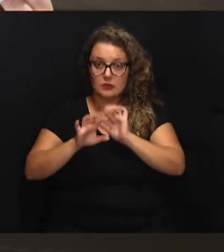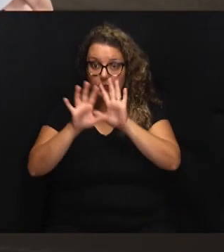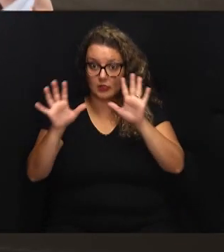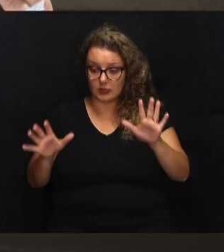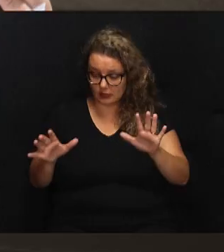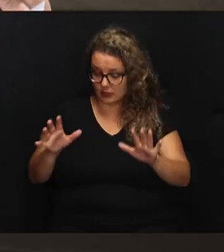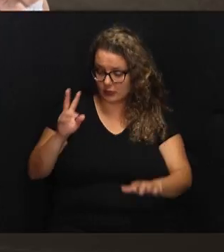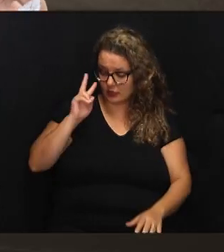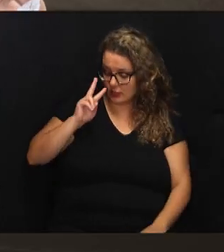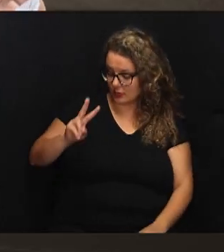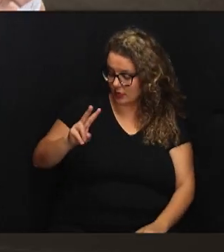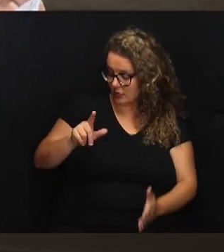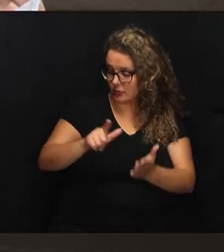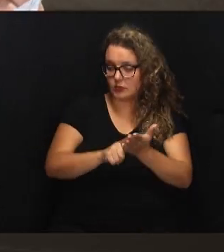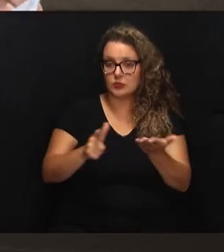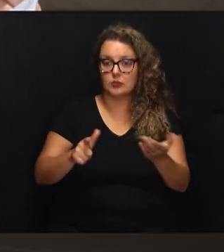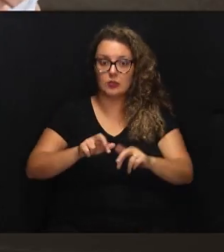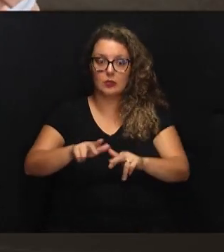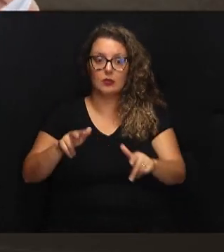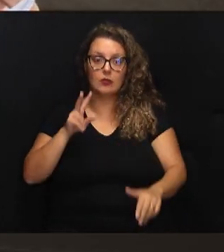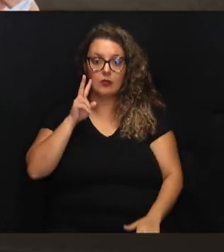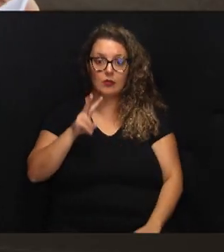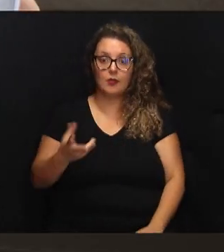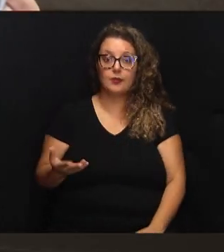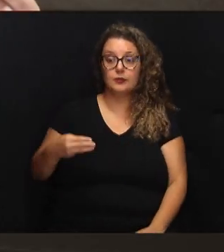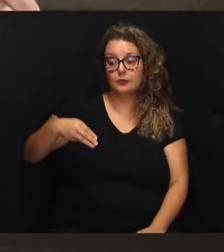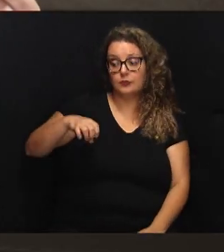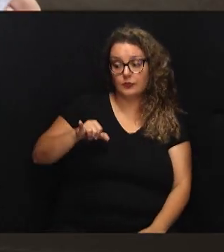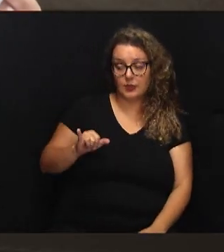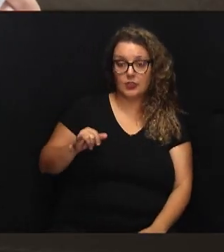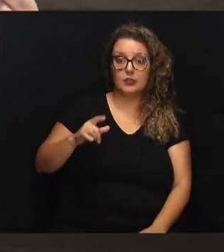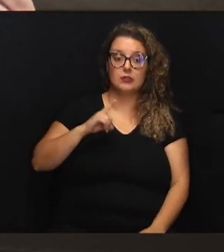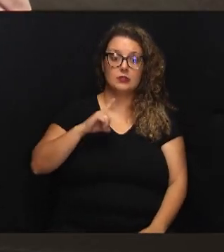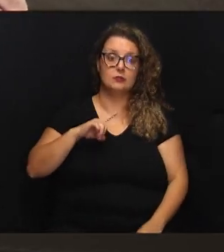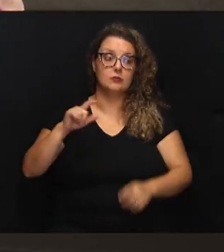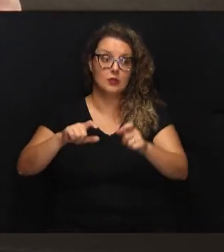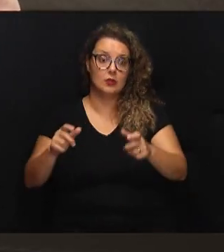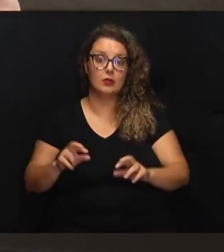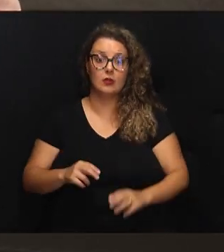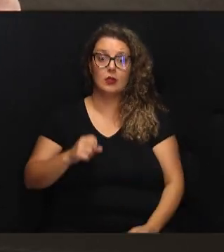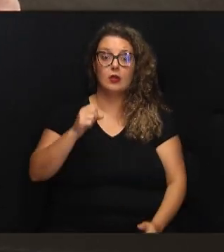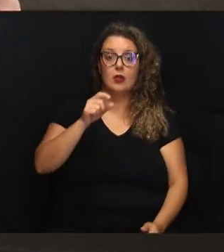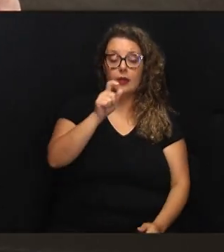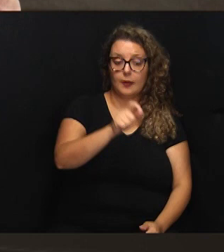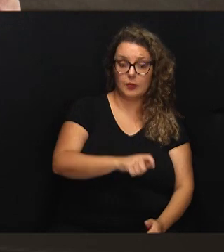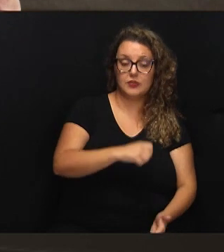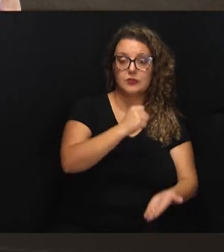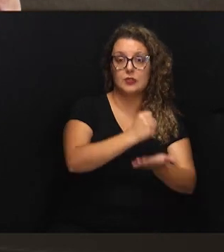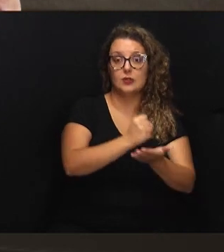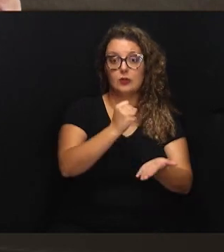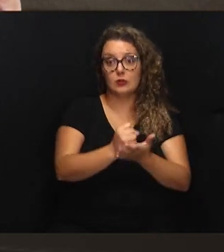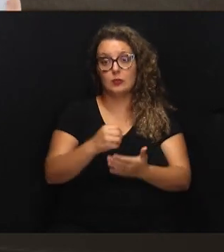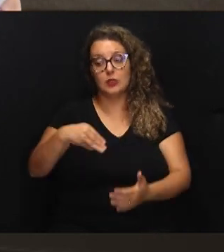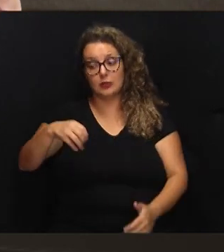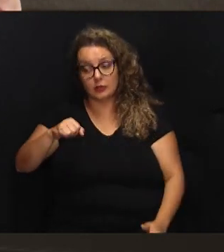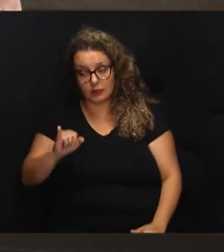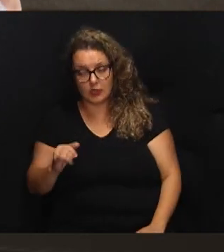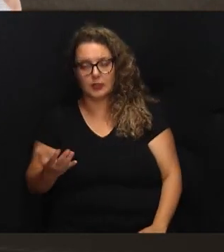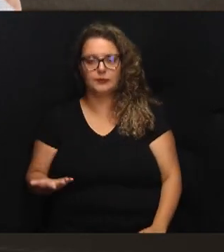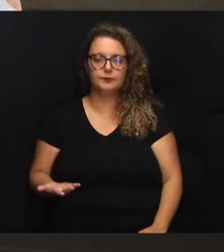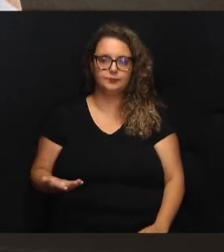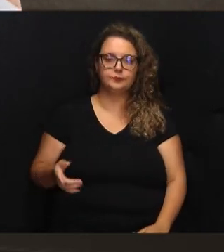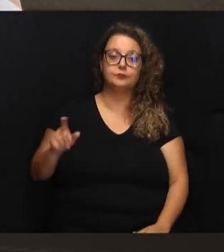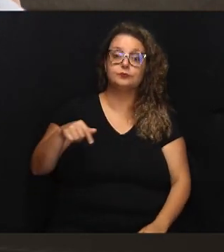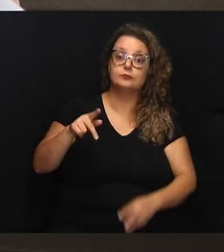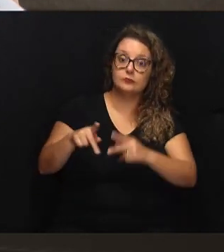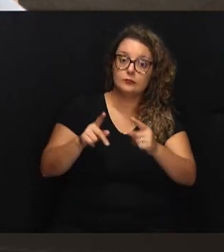olha nos jornais, né? Ele fala, tem a MEI, mas no fundo tem gente que fala, não, é o contratado pela MEI, né? Mas fundamentalmente o público que